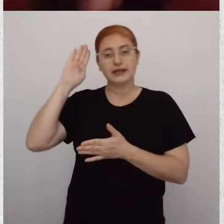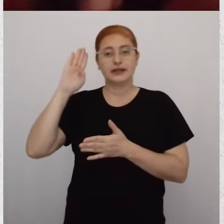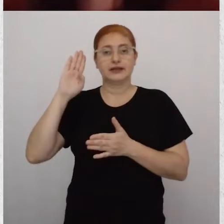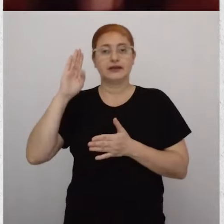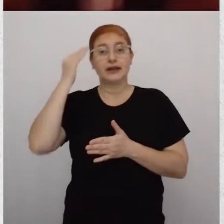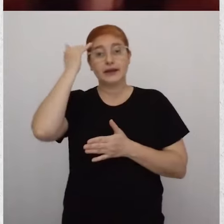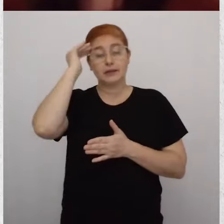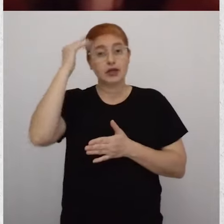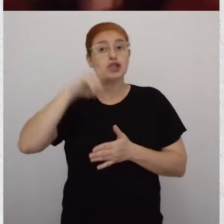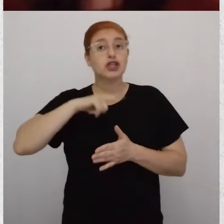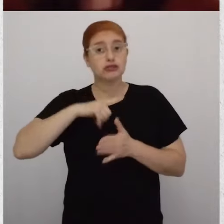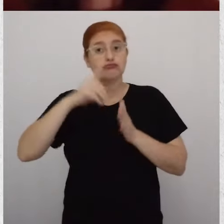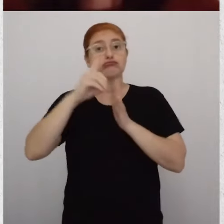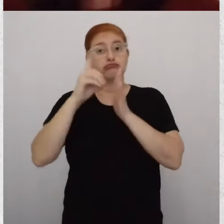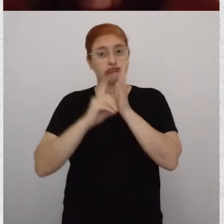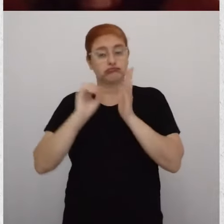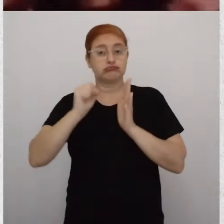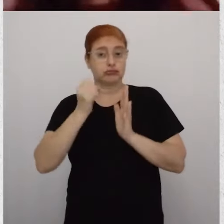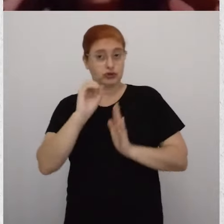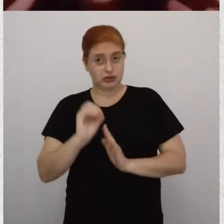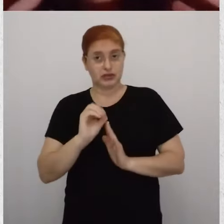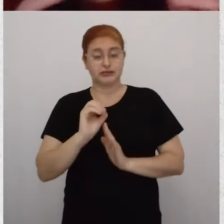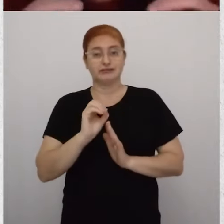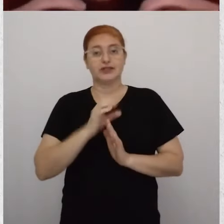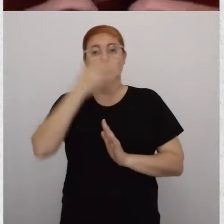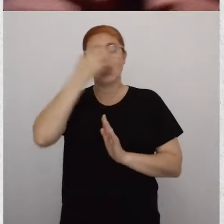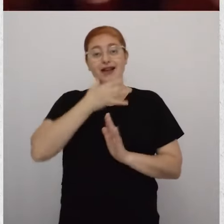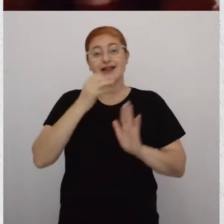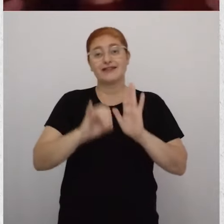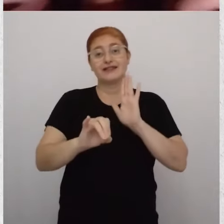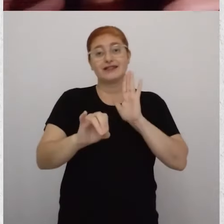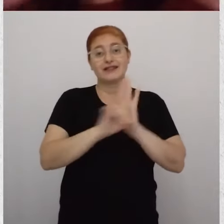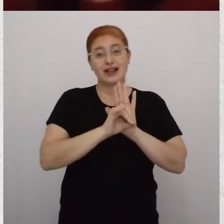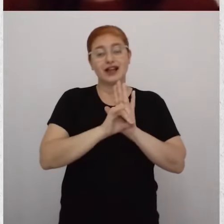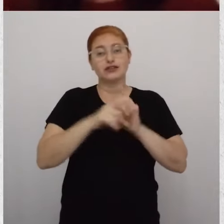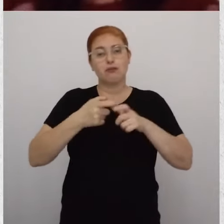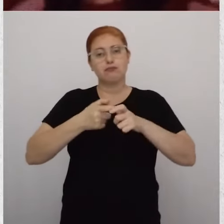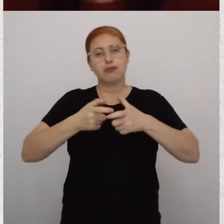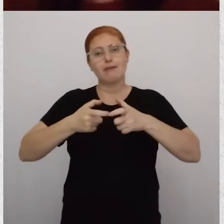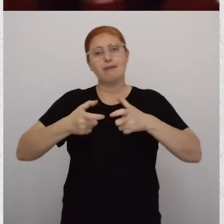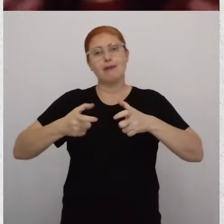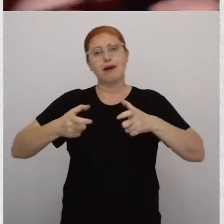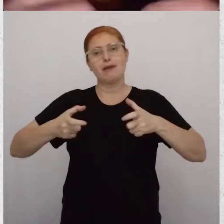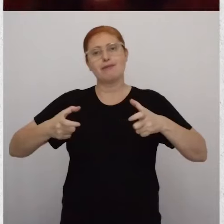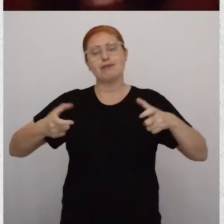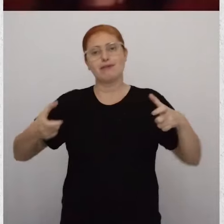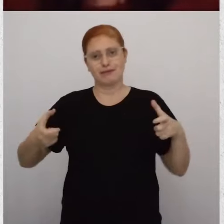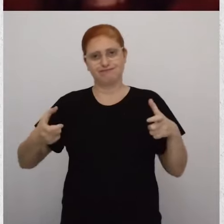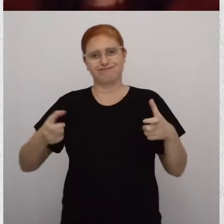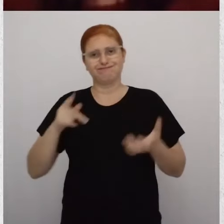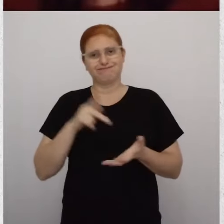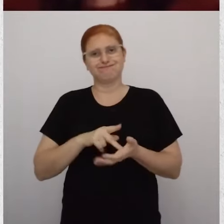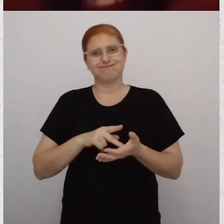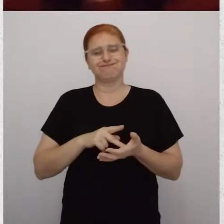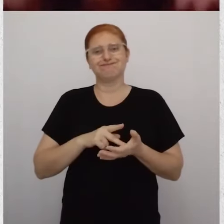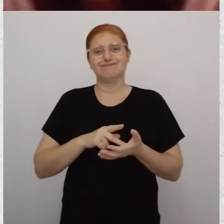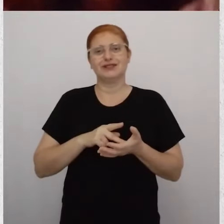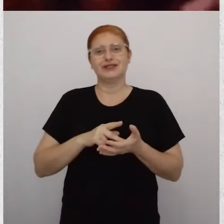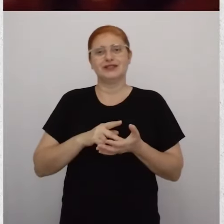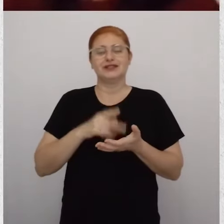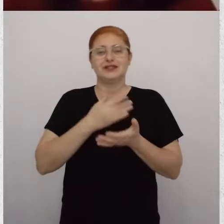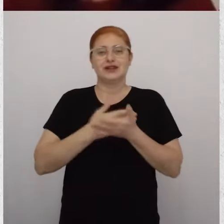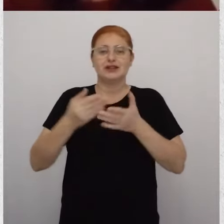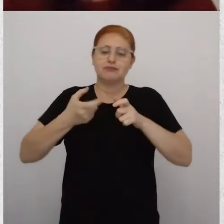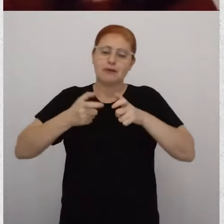medida na década de 80. E eu acho que essa identidade ela foi se alargando, na real. Ela foi cada vez